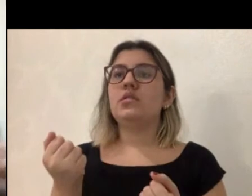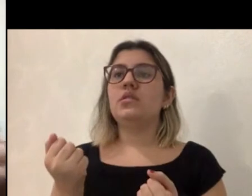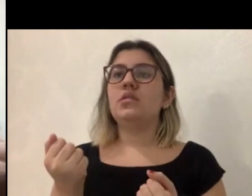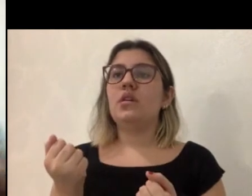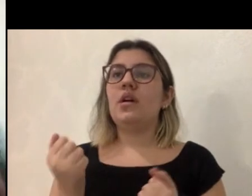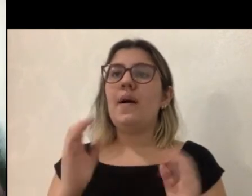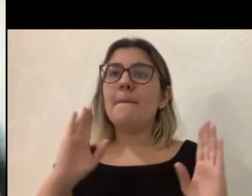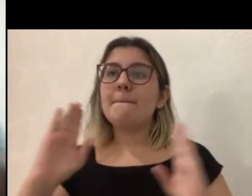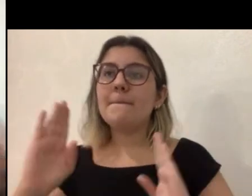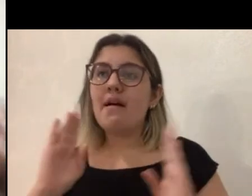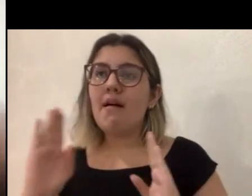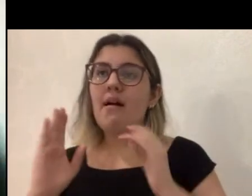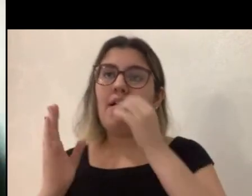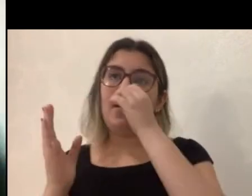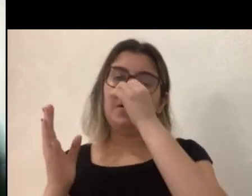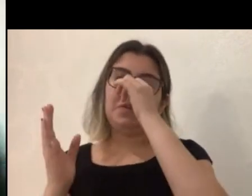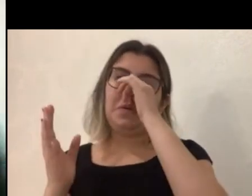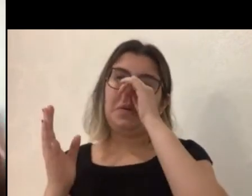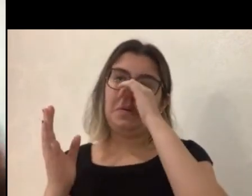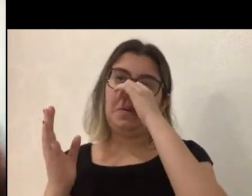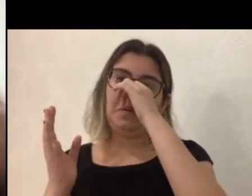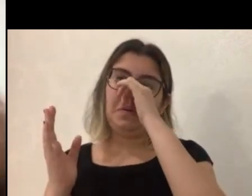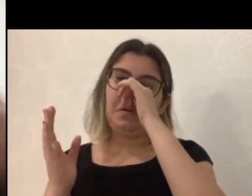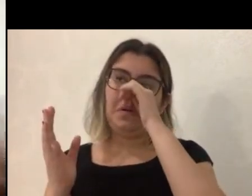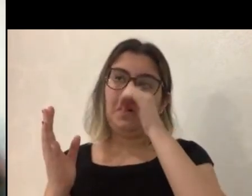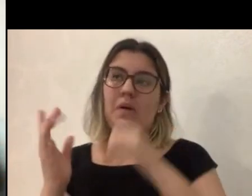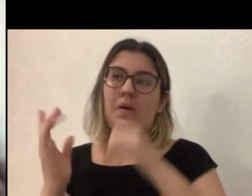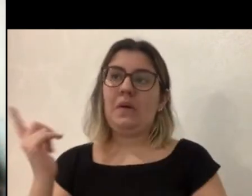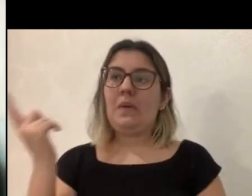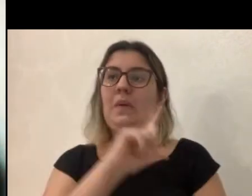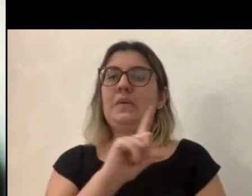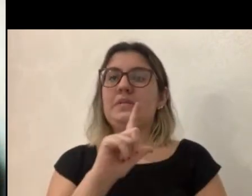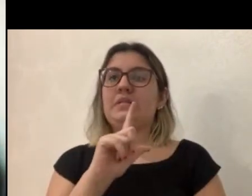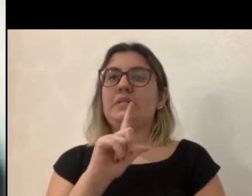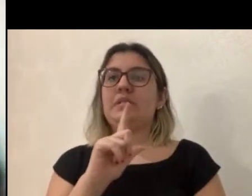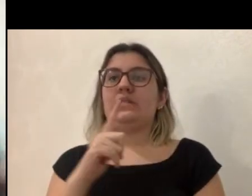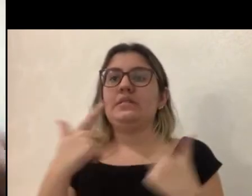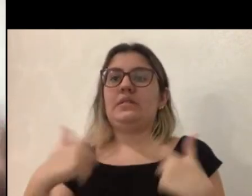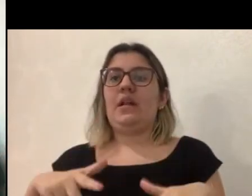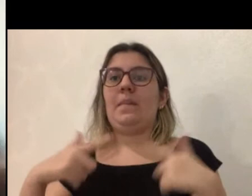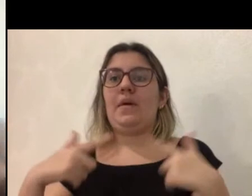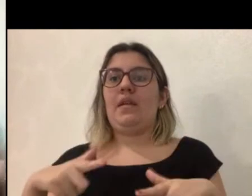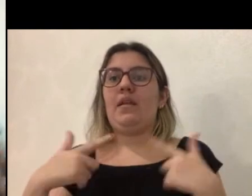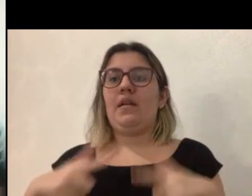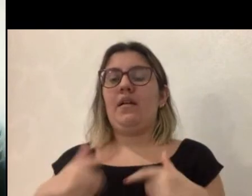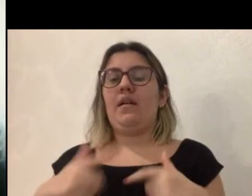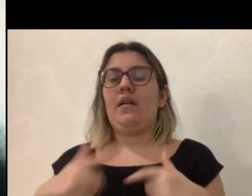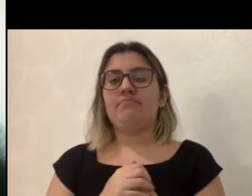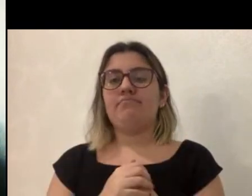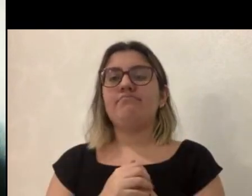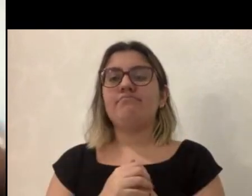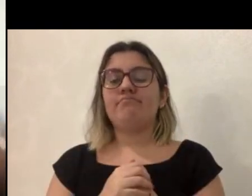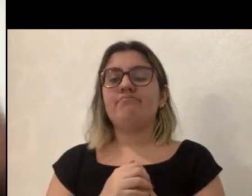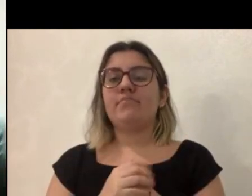de consultoria, né, de prazos que nos torne, que nos deixe mais